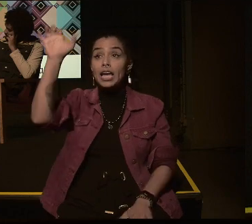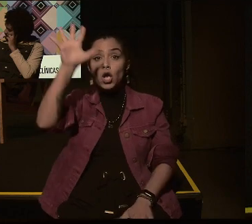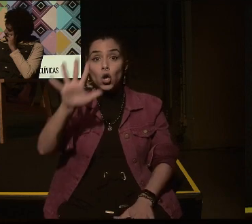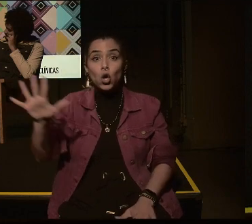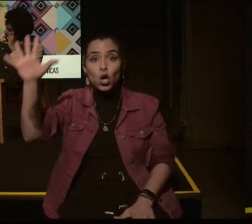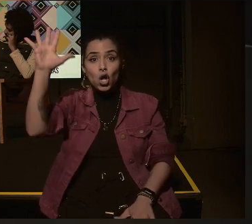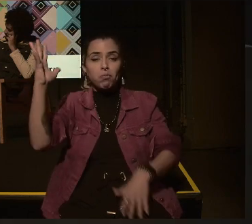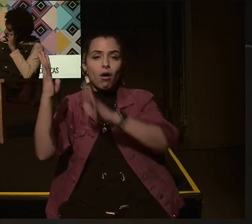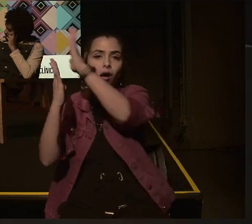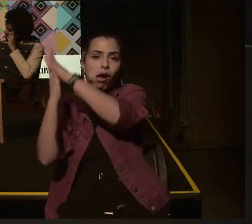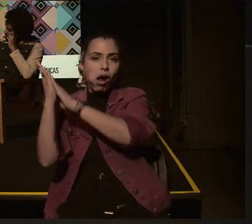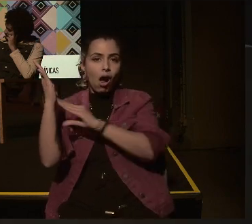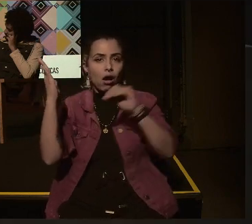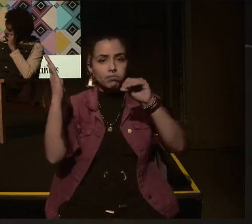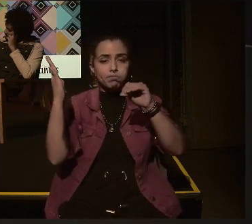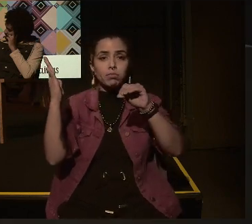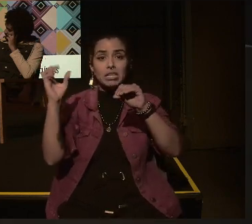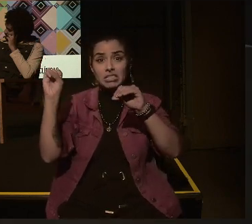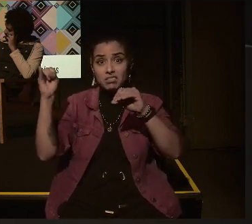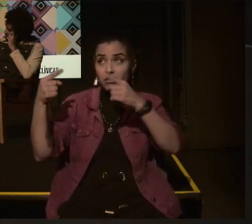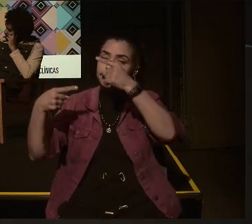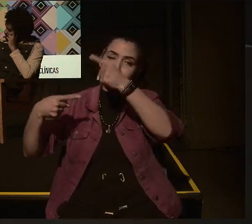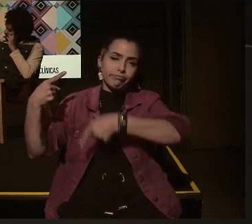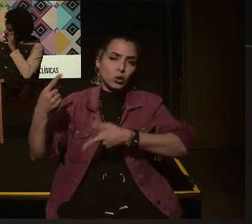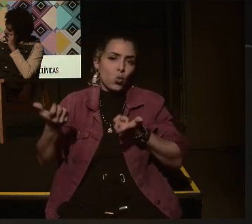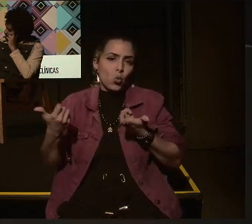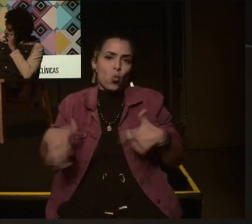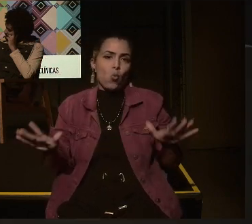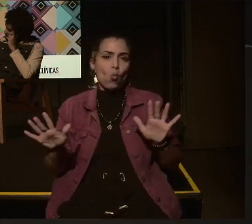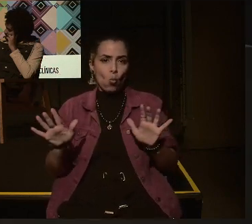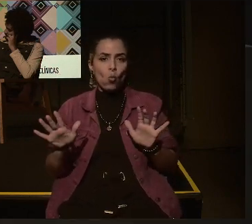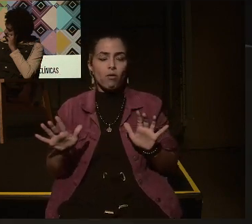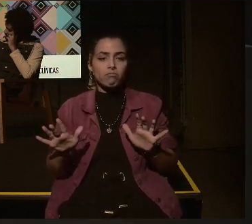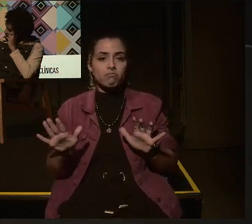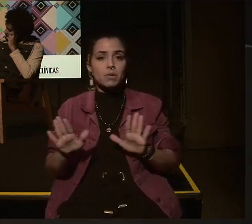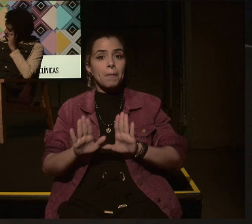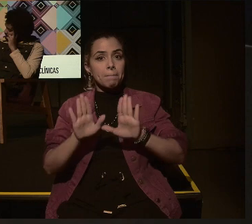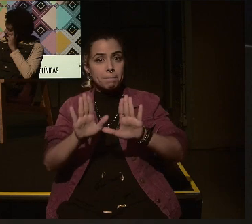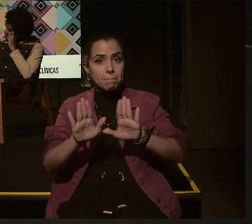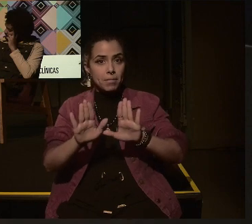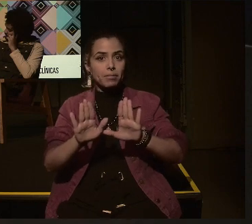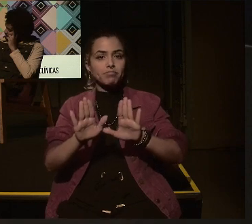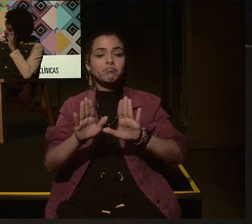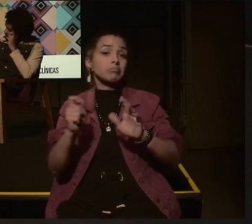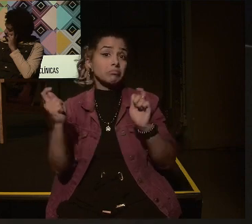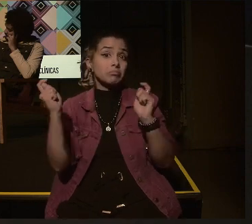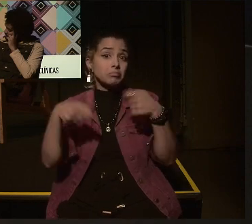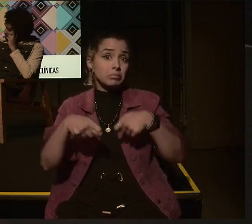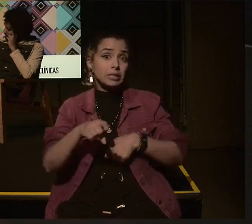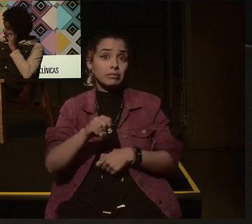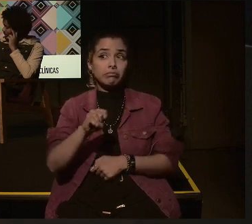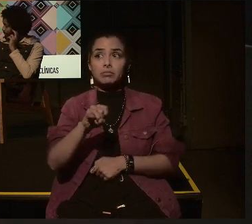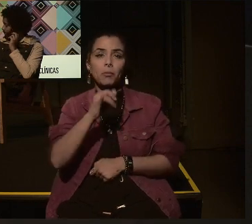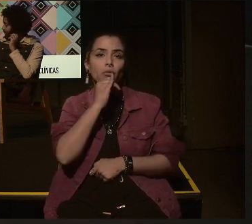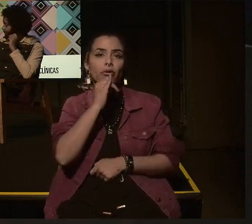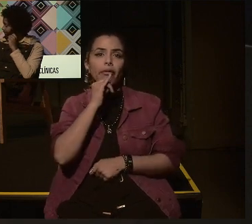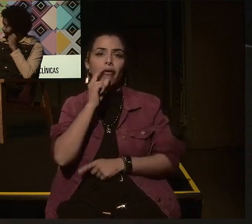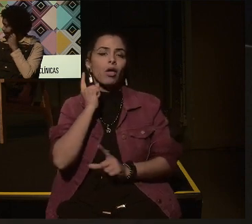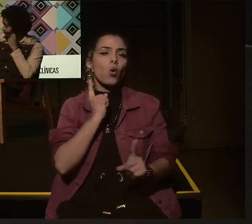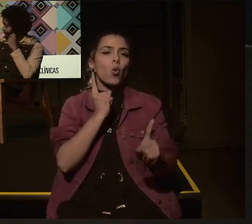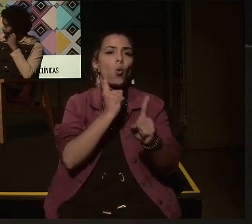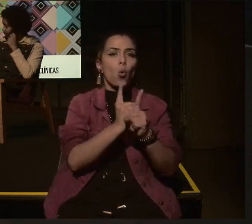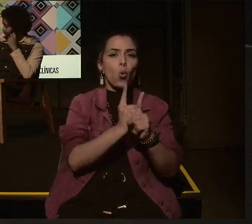né? Não, então não me serve. Volto a dizer. Encontro no Deleuze, encontro no